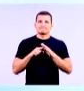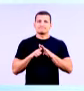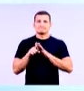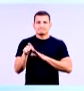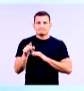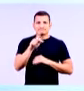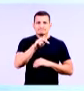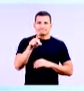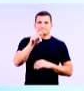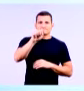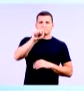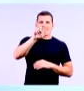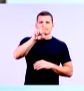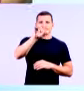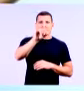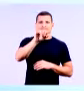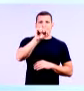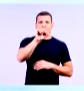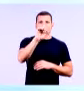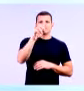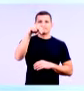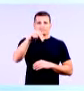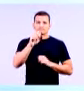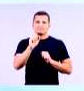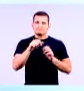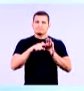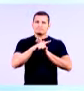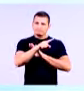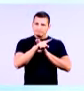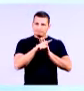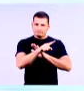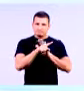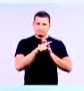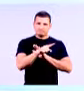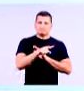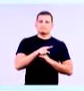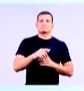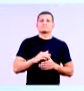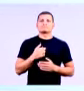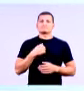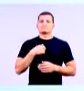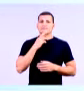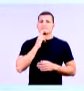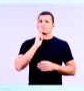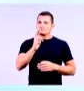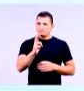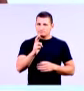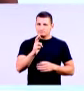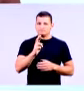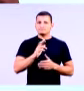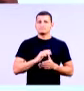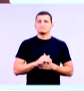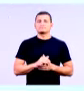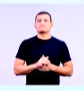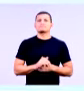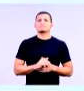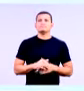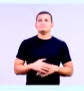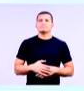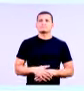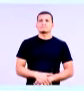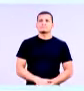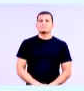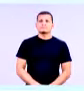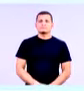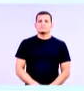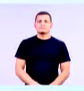vocês. Vocês podem perguntar online, que eu vou responder também, tá certo? Os questionamentos, ok? E